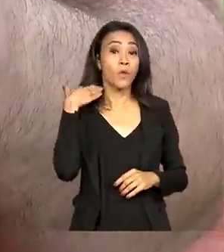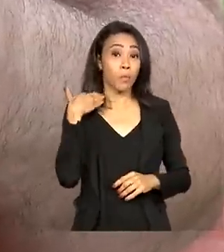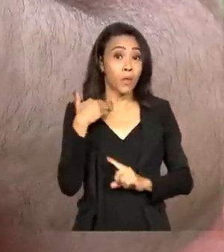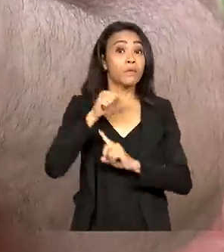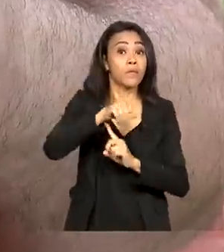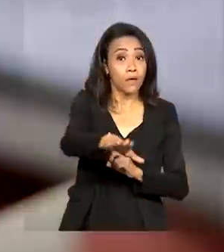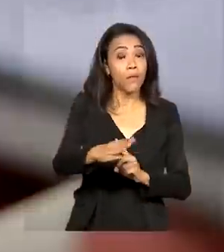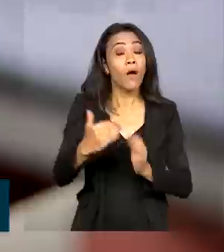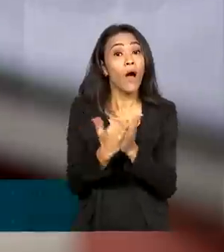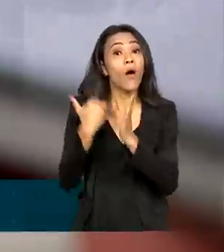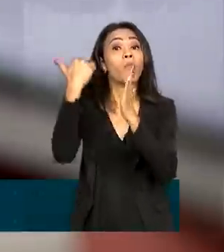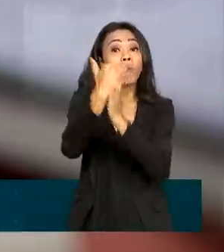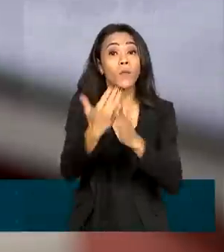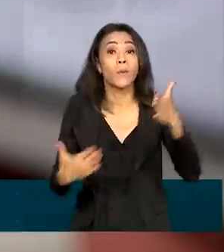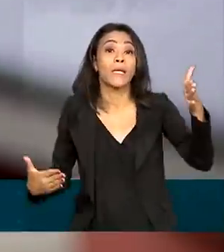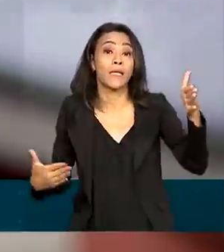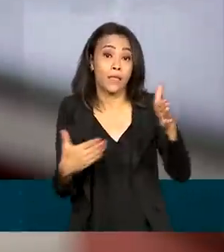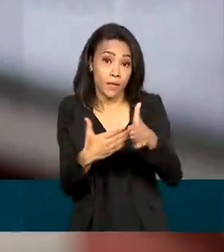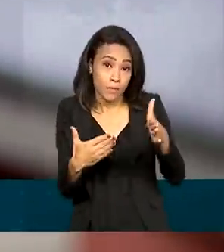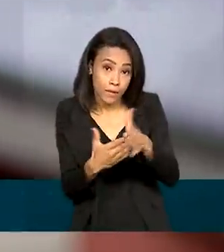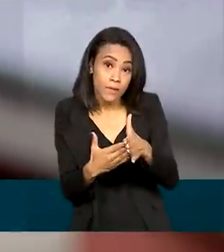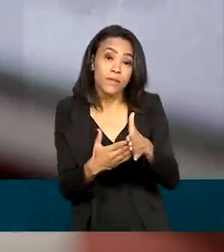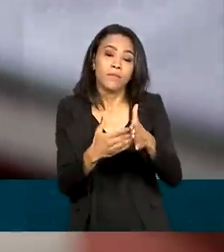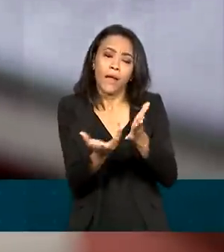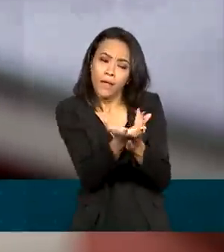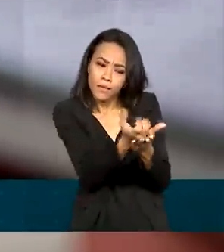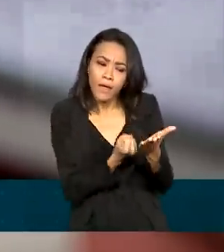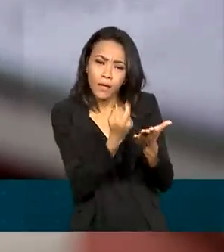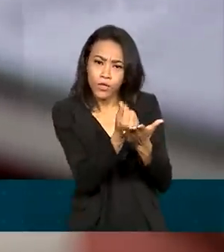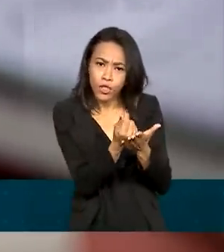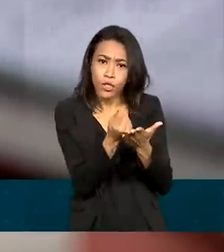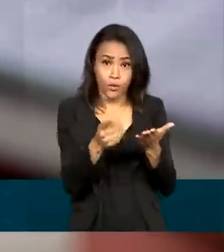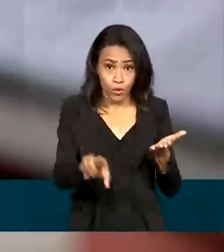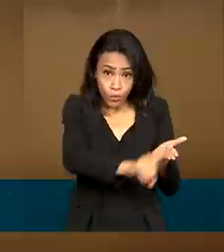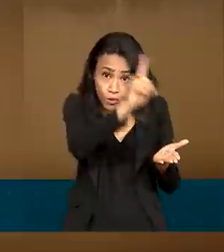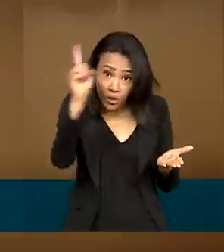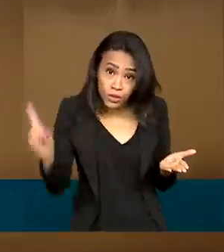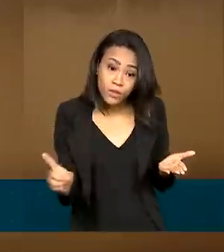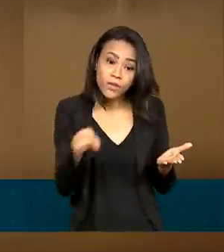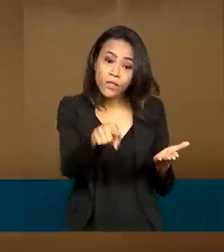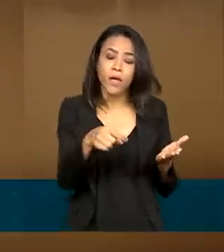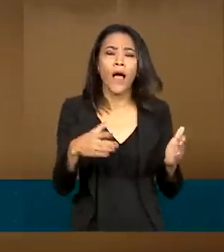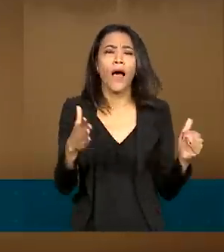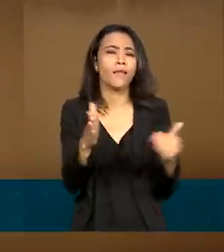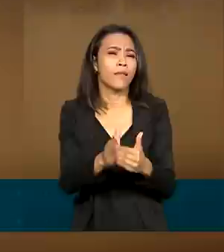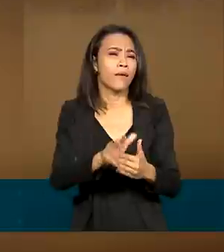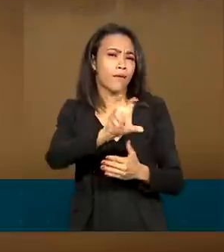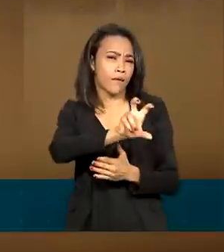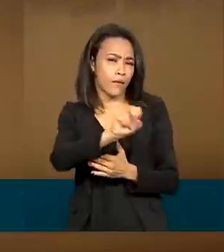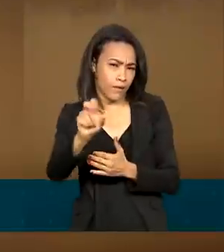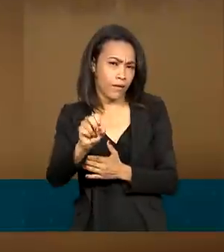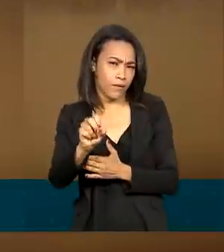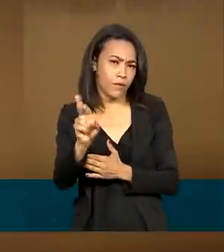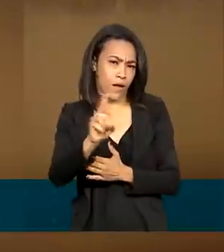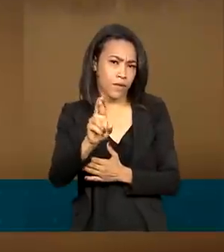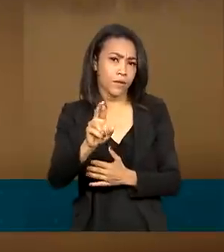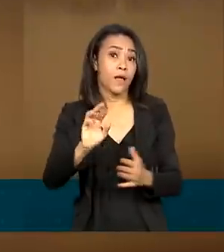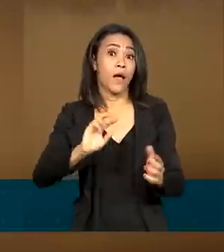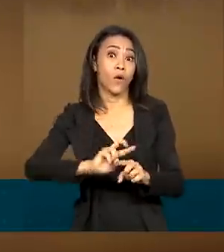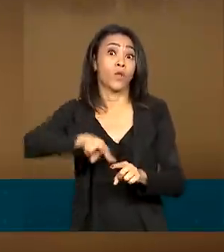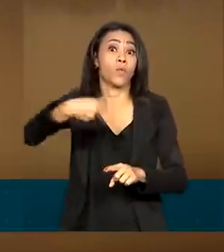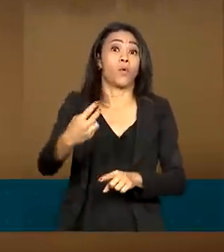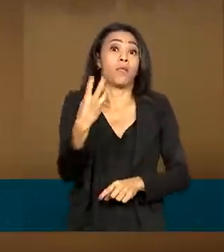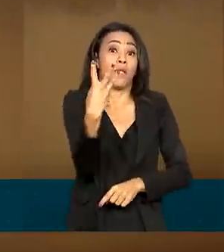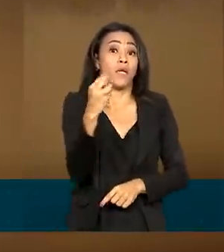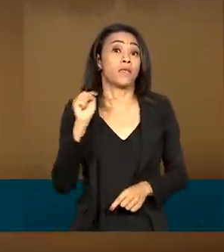aumentou o limite para retirada de dinheiro durante o dia o valor máximo passou de r$ 500 para r$